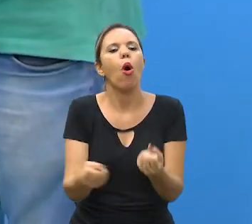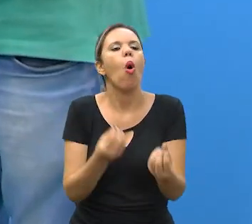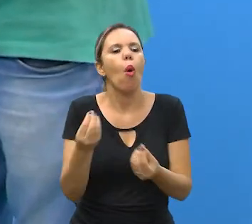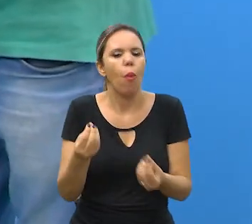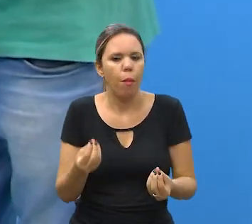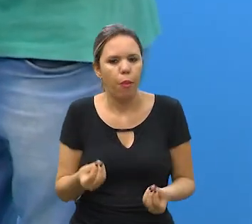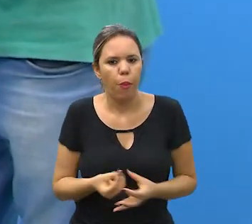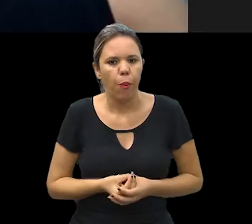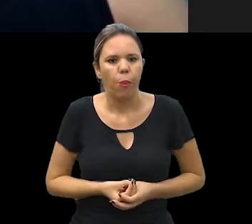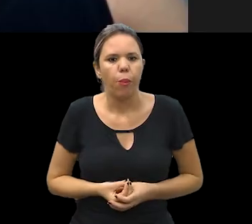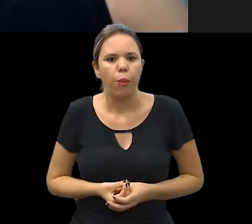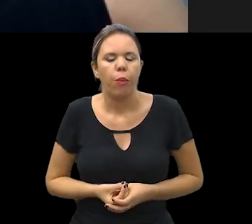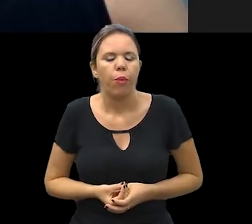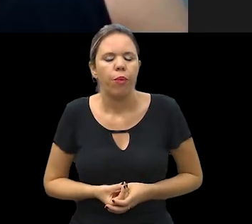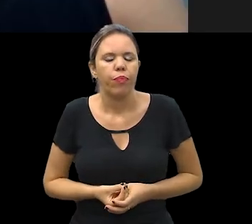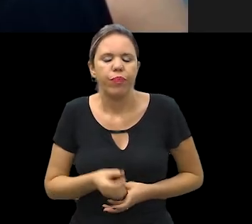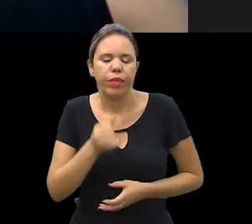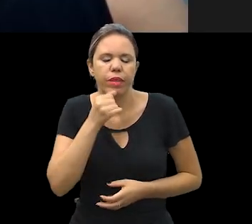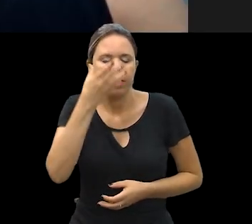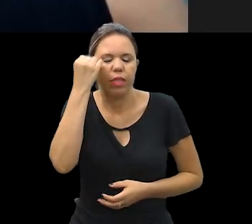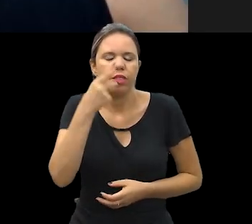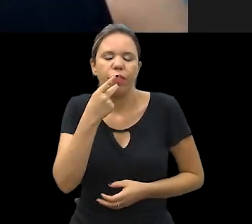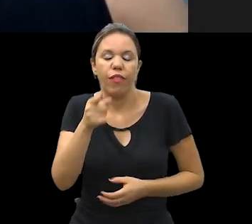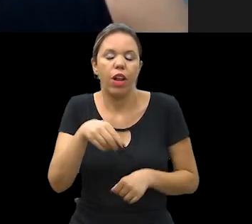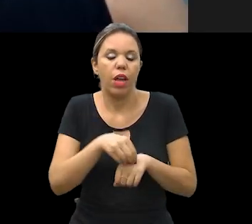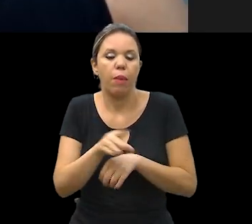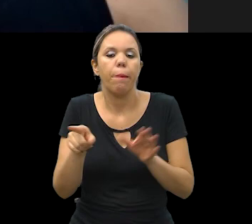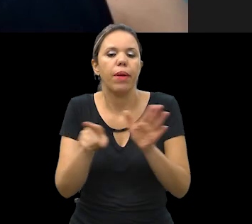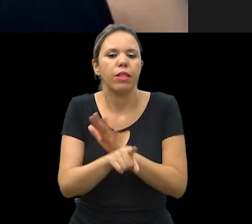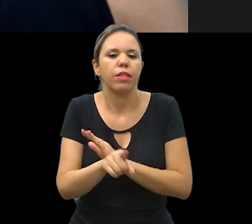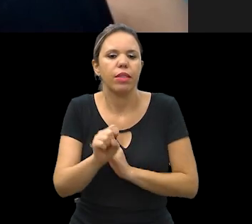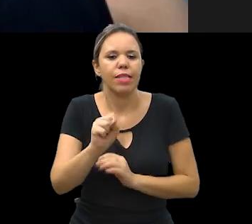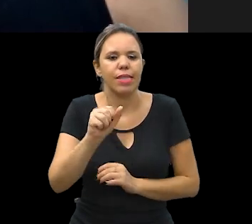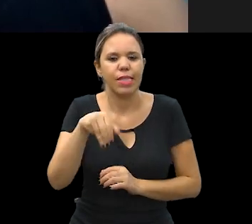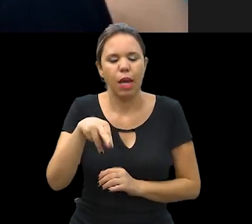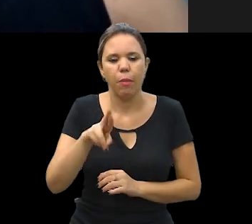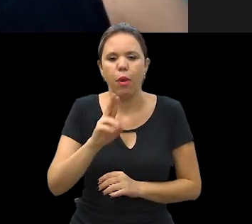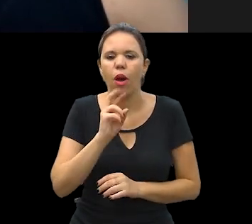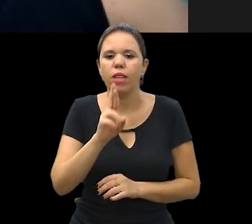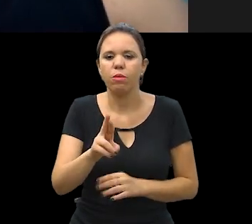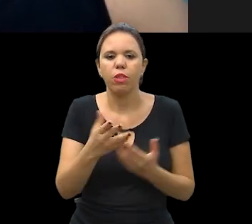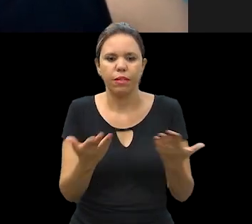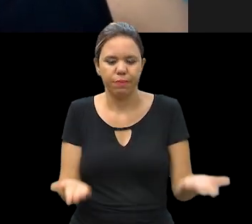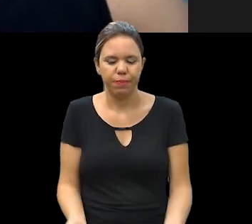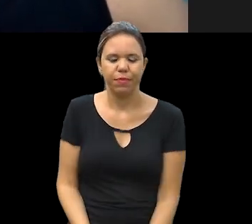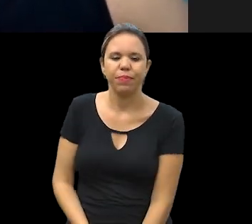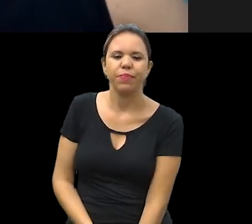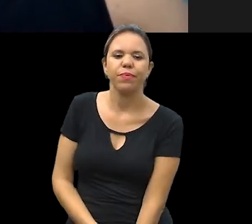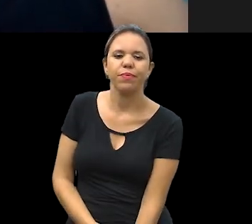da Europa. E eu esqueci de indicar. Simon, por favor, responda essa.